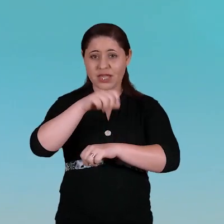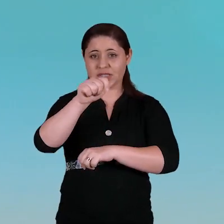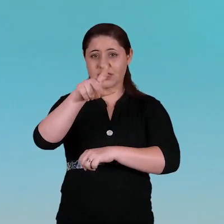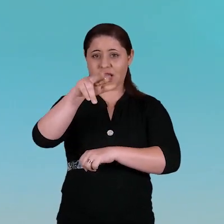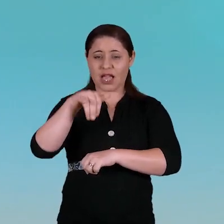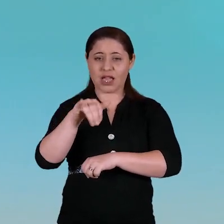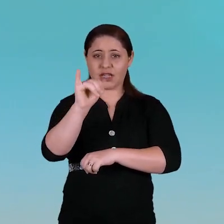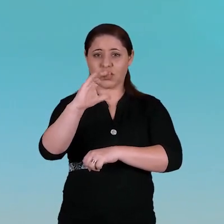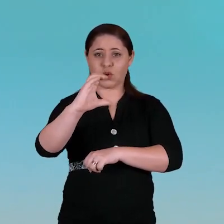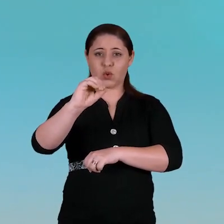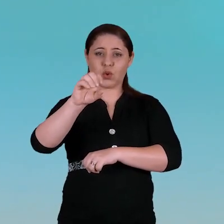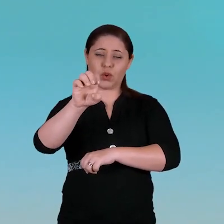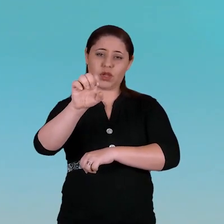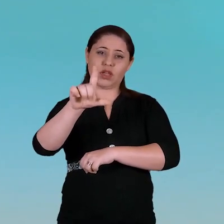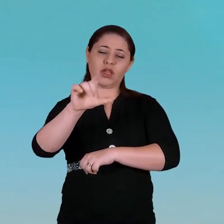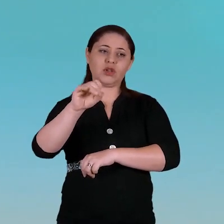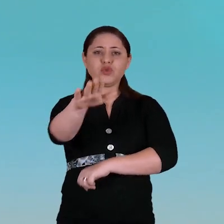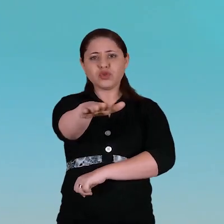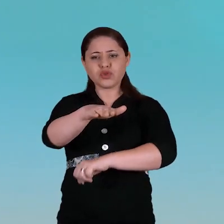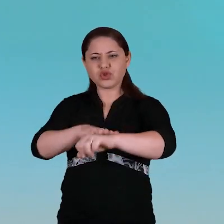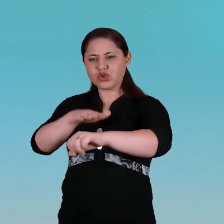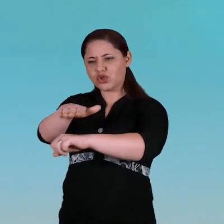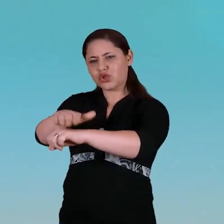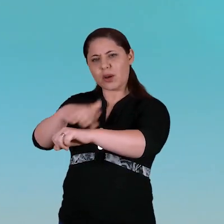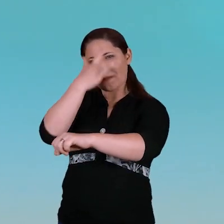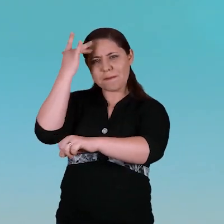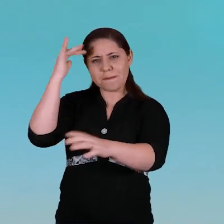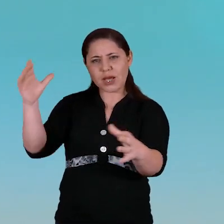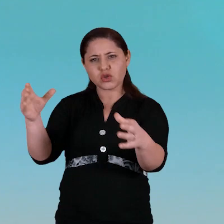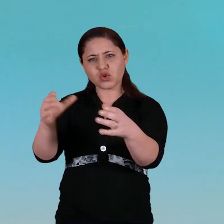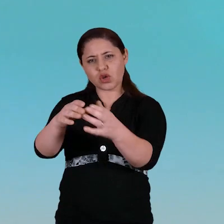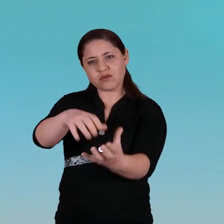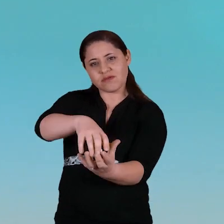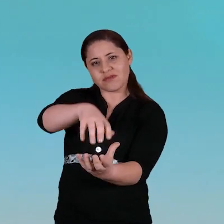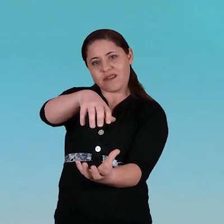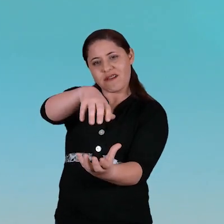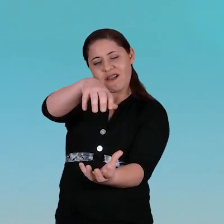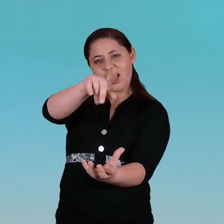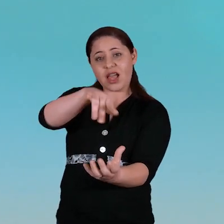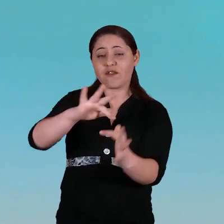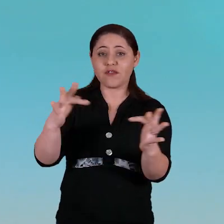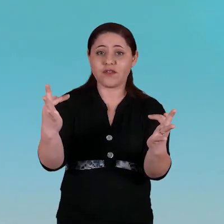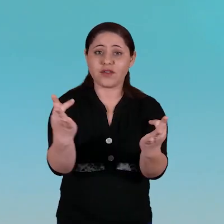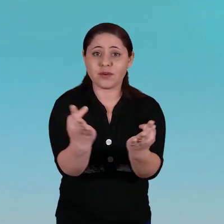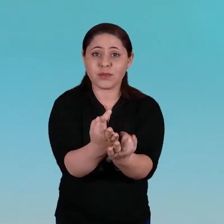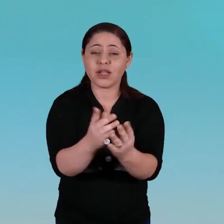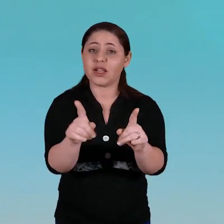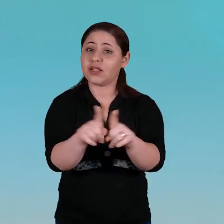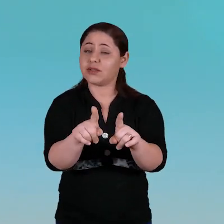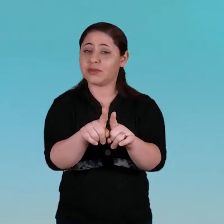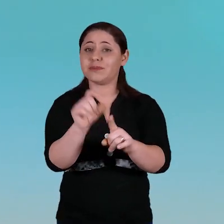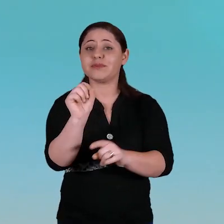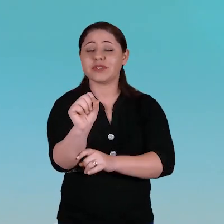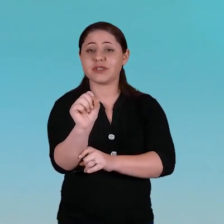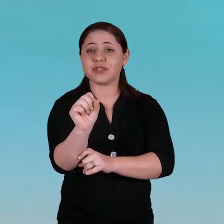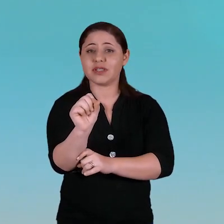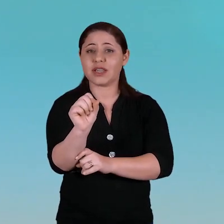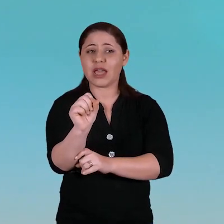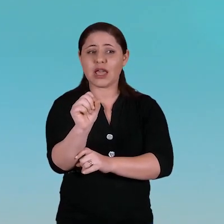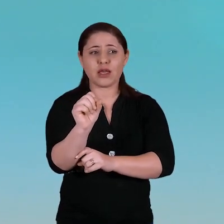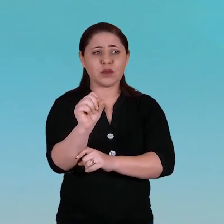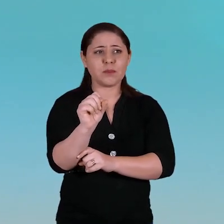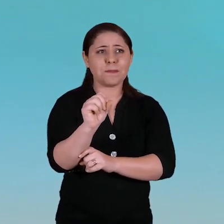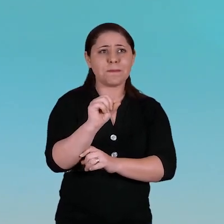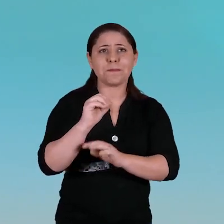gente quer com isso? É realmente chamar o idoso, a família, sabe, para que eles